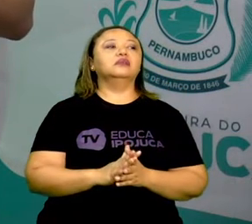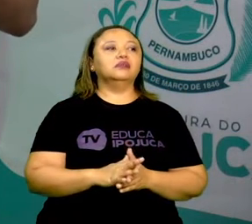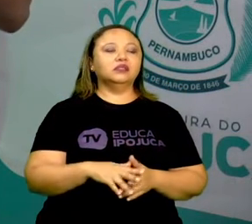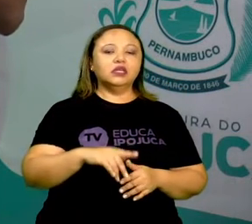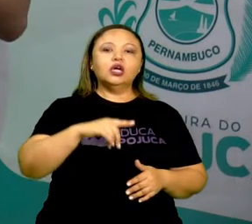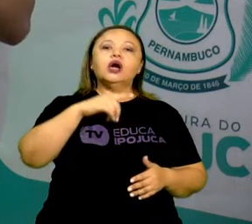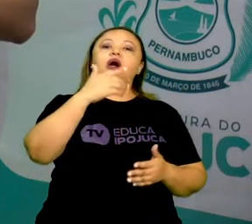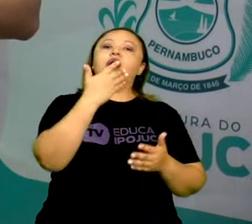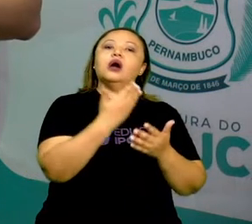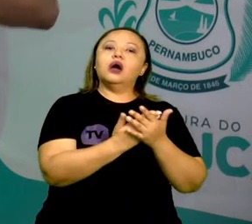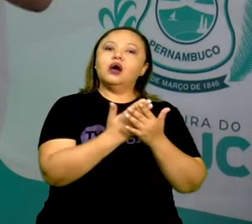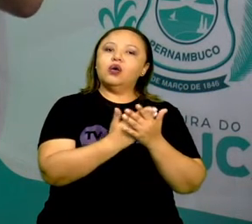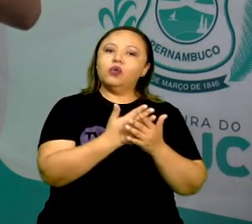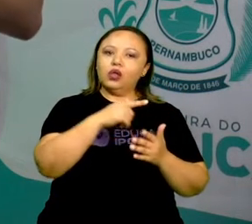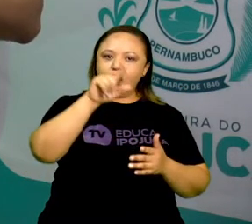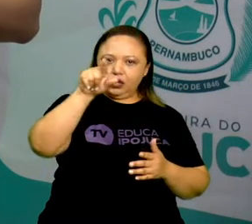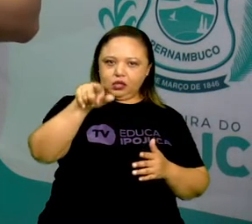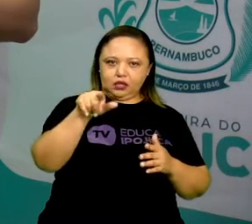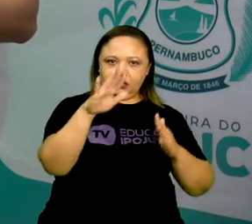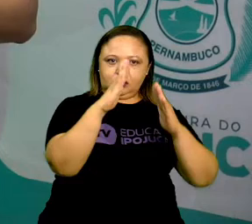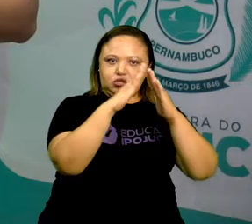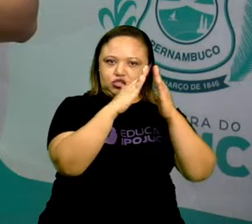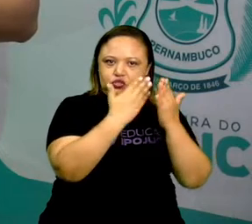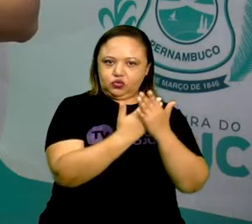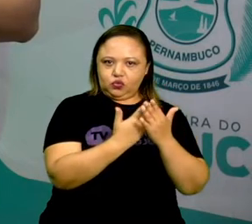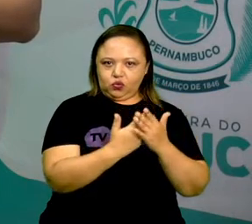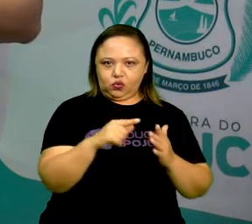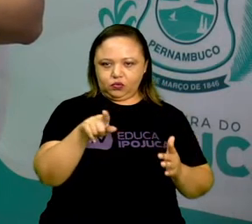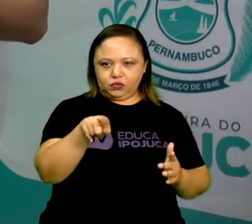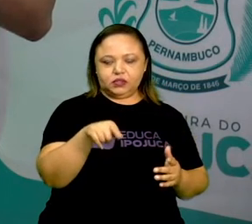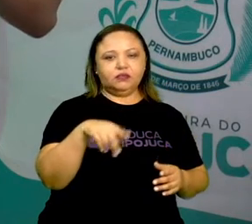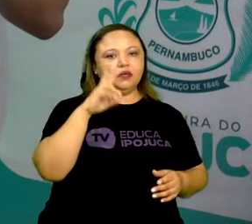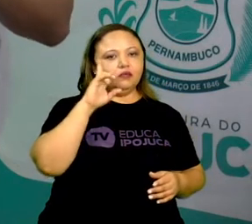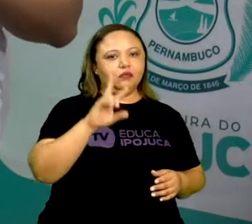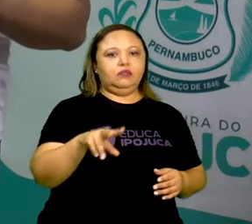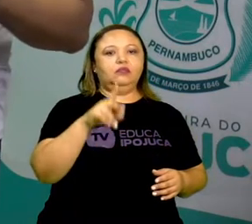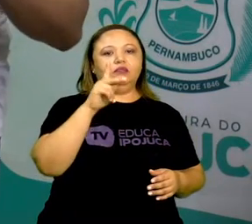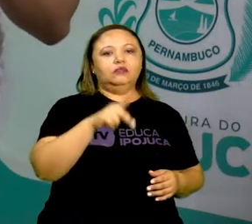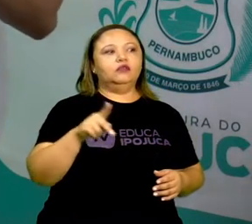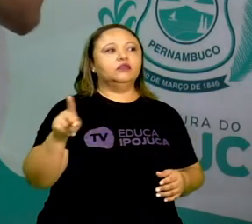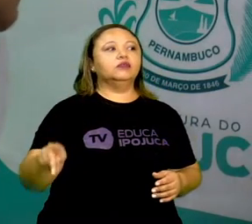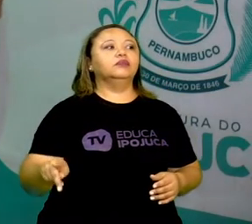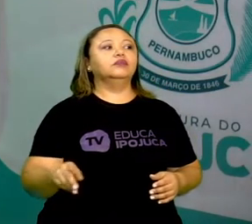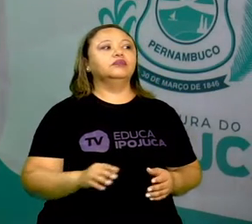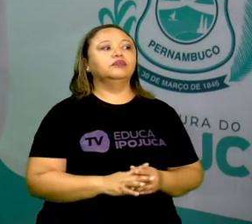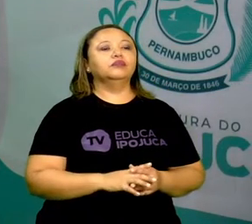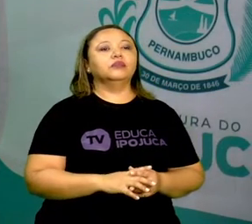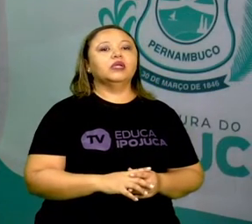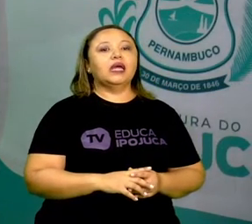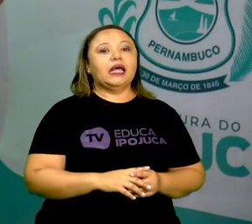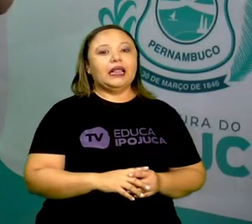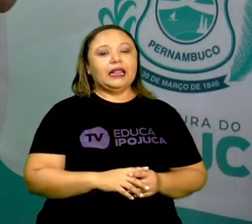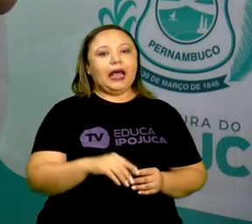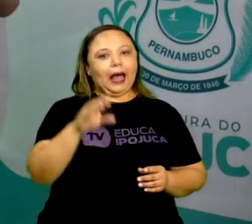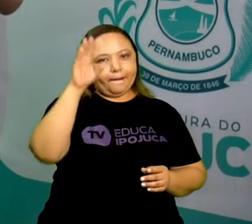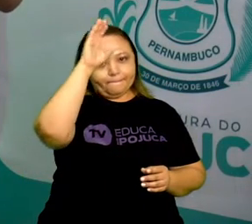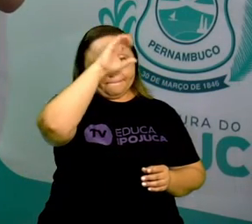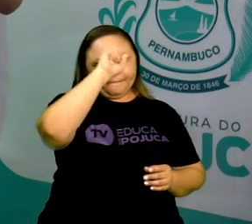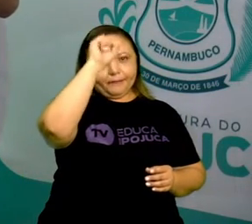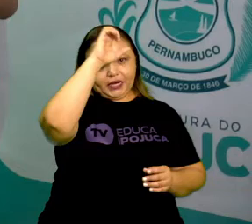vai ver com seu professor ou com sua professora. E agora está chegando a nossa hora de